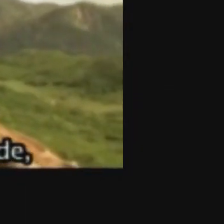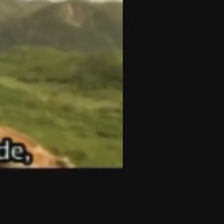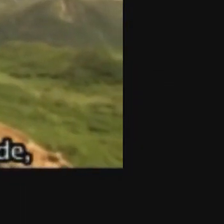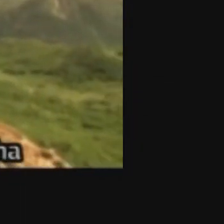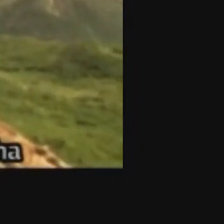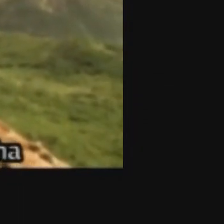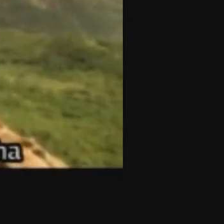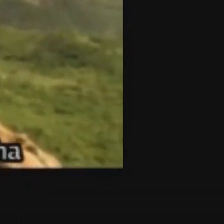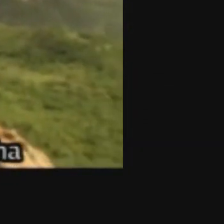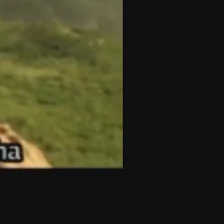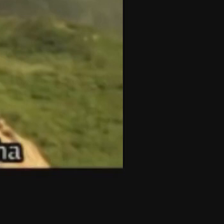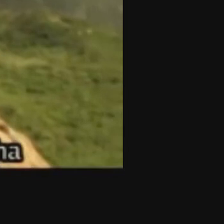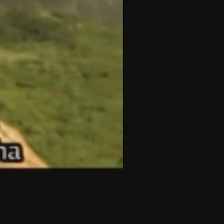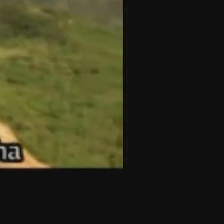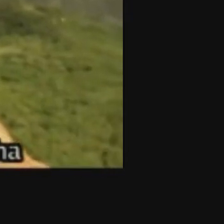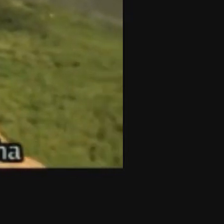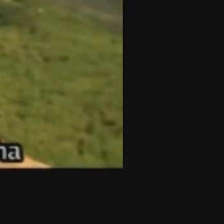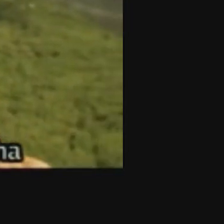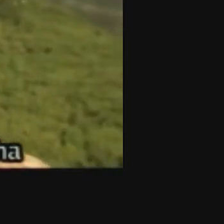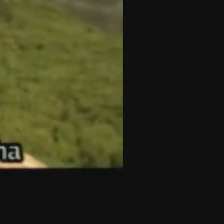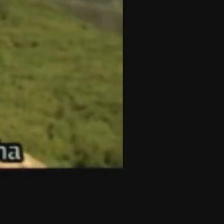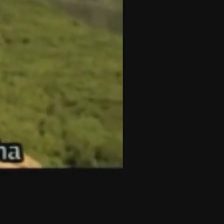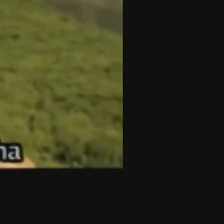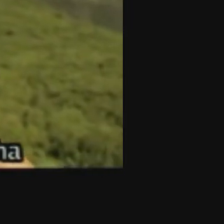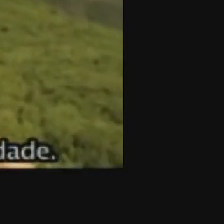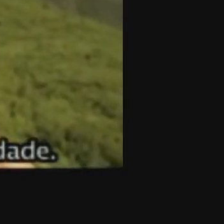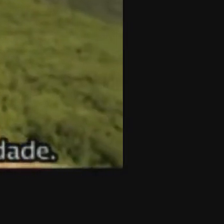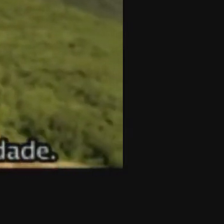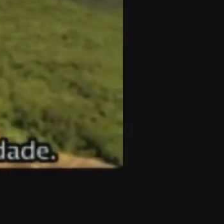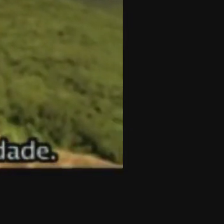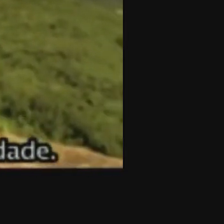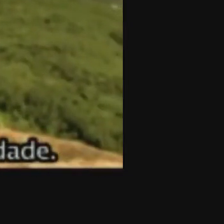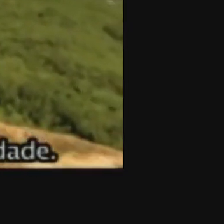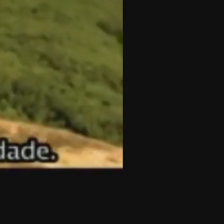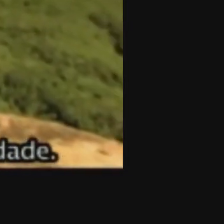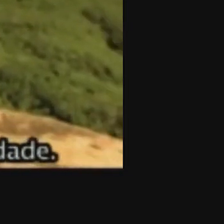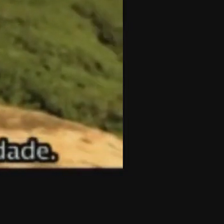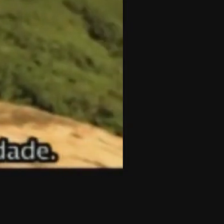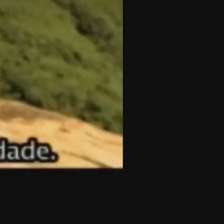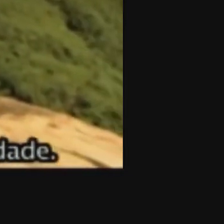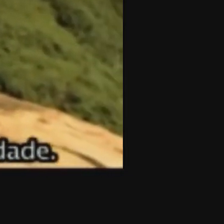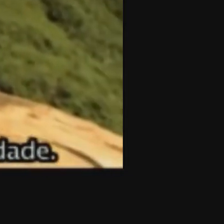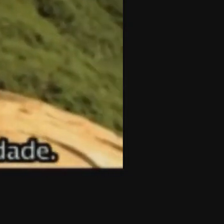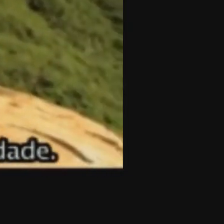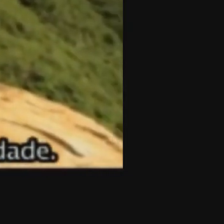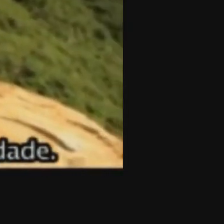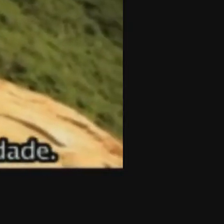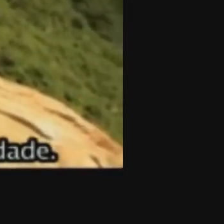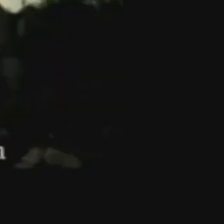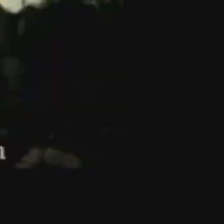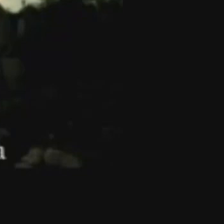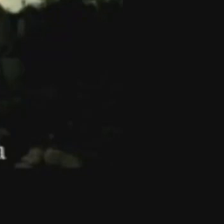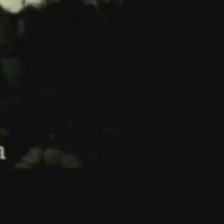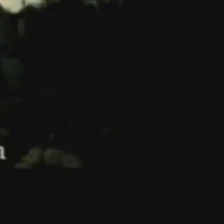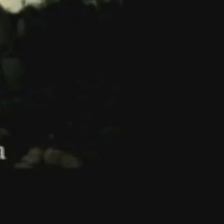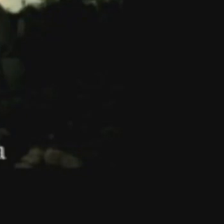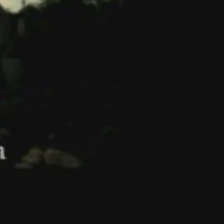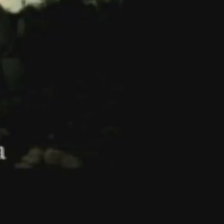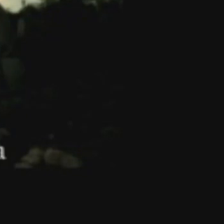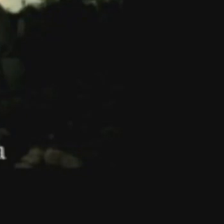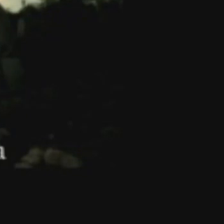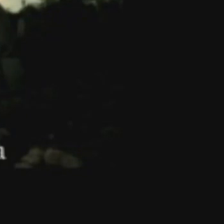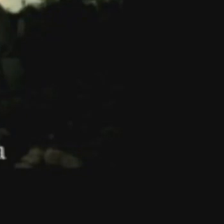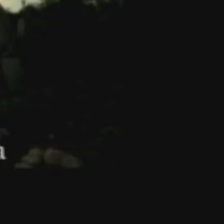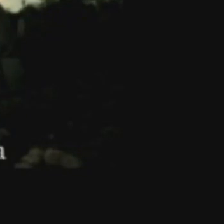planta e majestade, o cruzeiro plantado sobre a rocha lembra Cristo exaltando a humanidade. Até parece